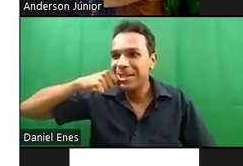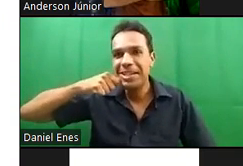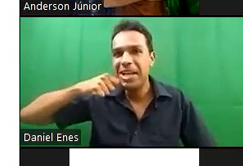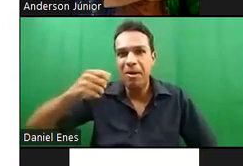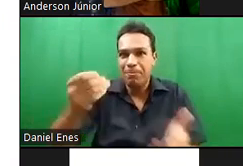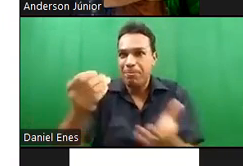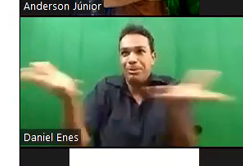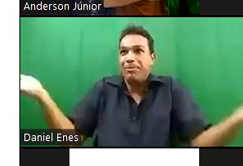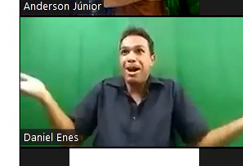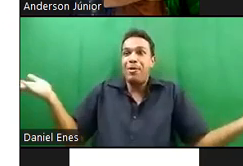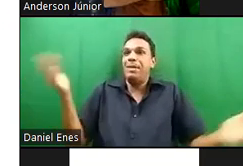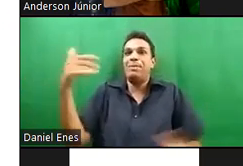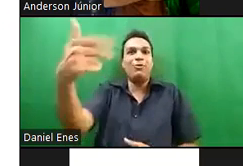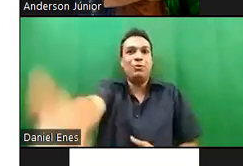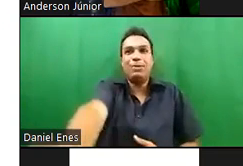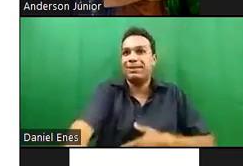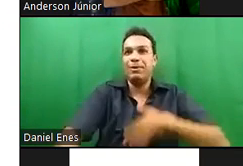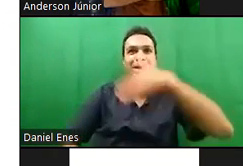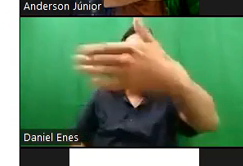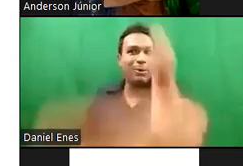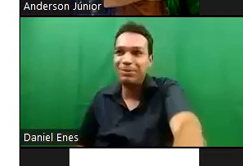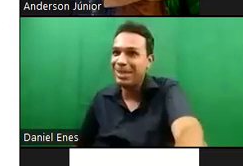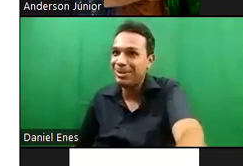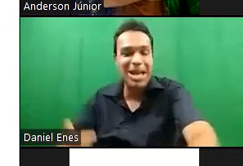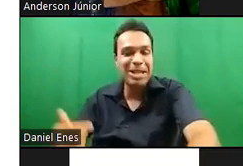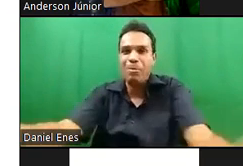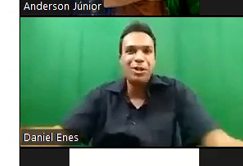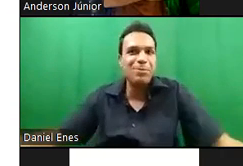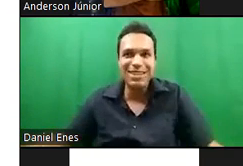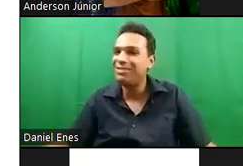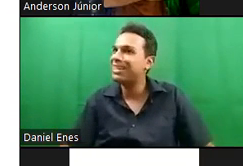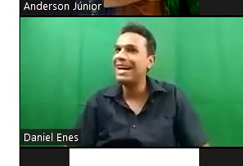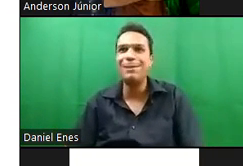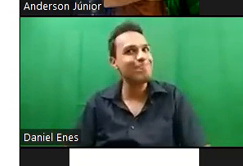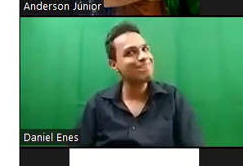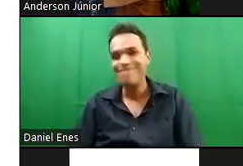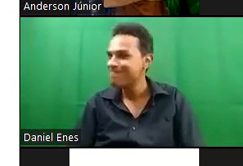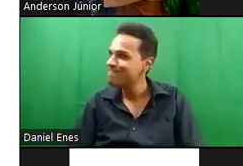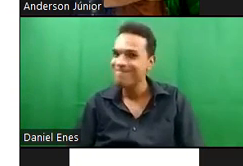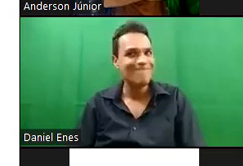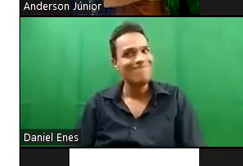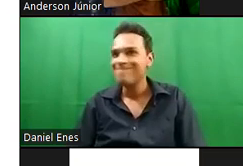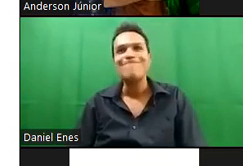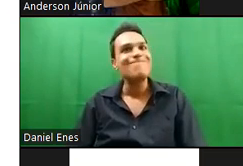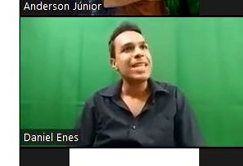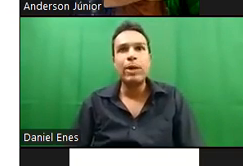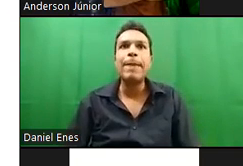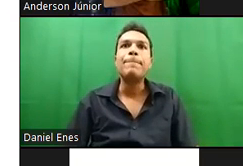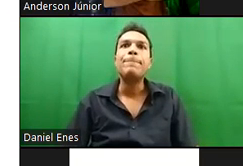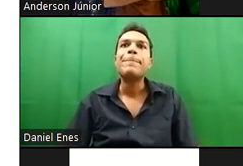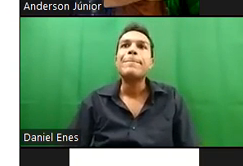coisa, Daniel. É tudo igual, mesma configuração, mesmo movimento. Ah, então o mesmo significado? Não